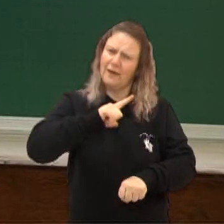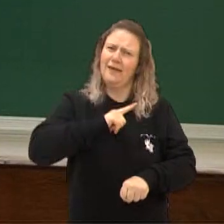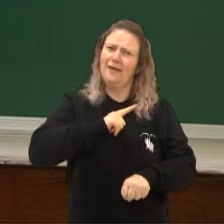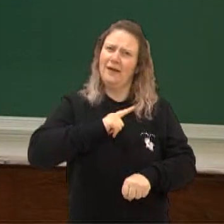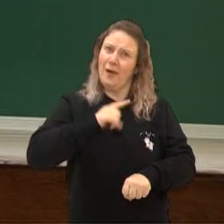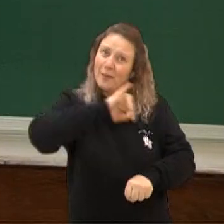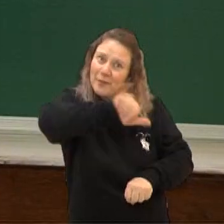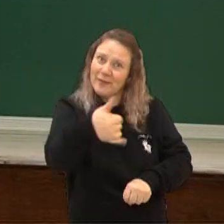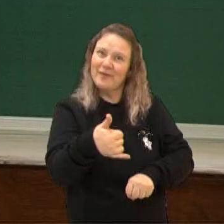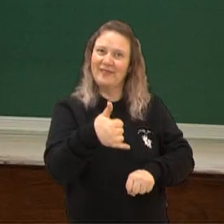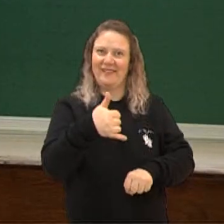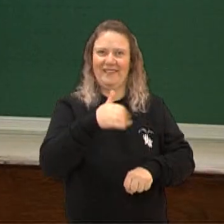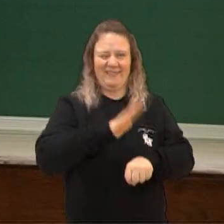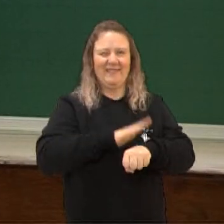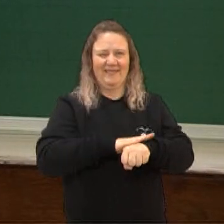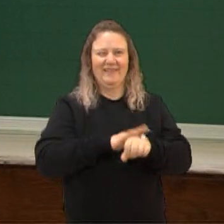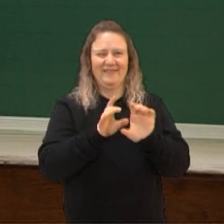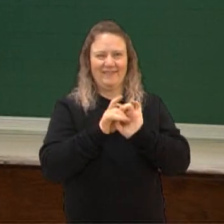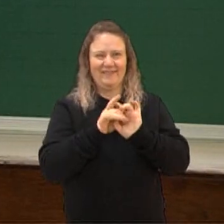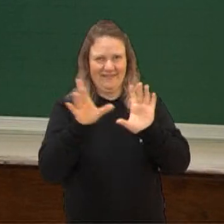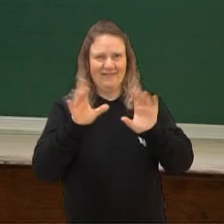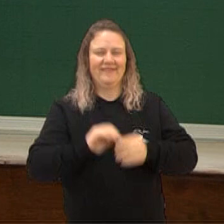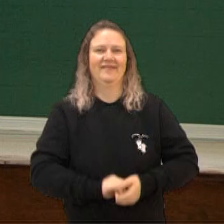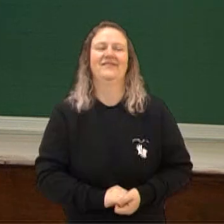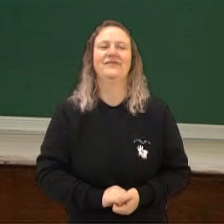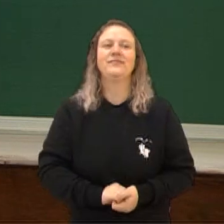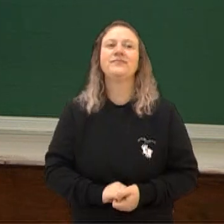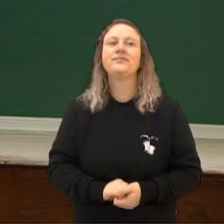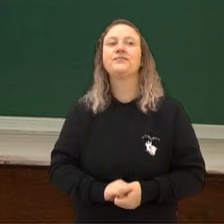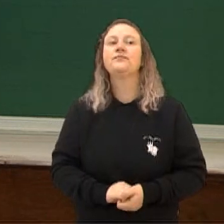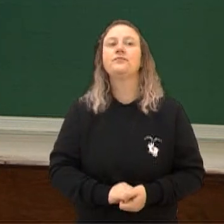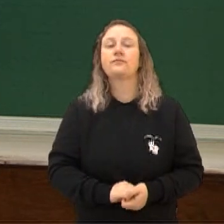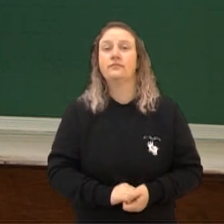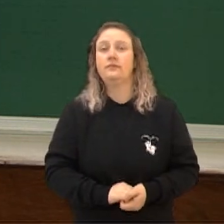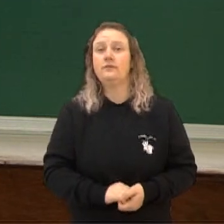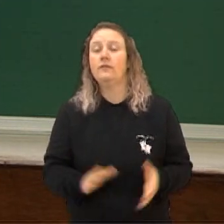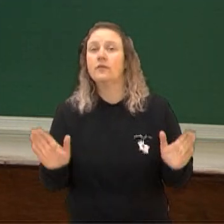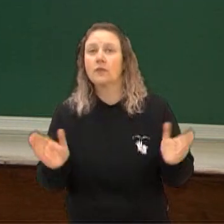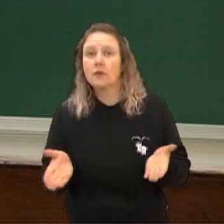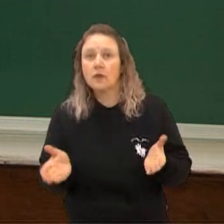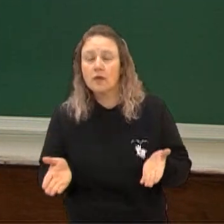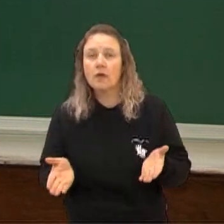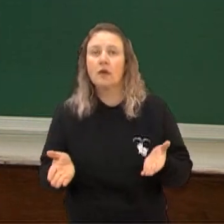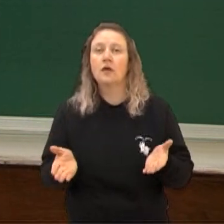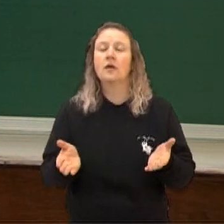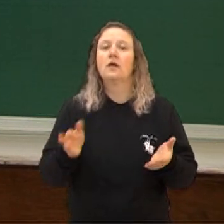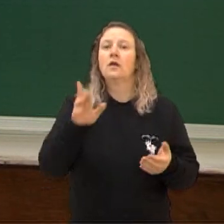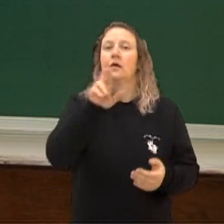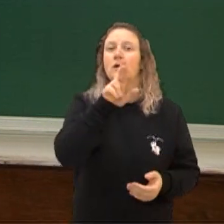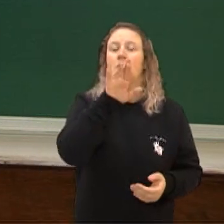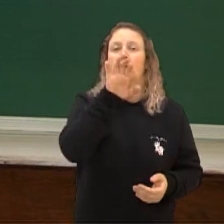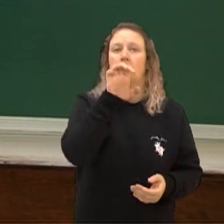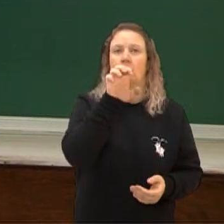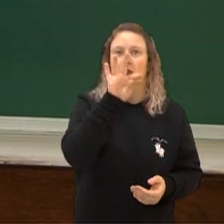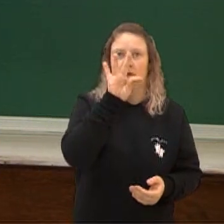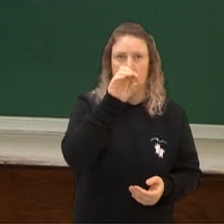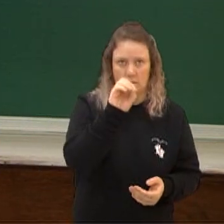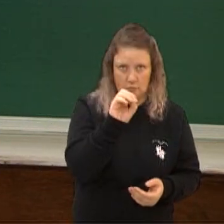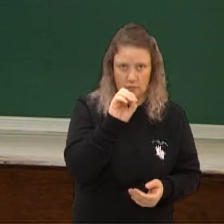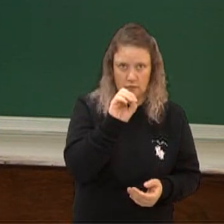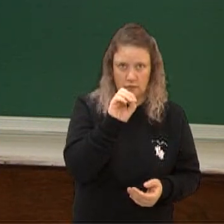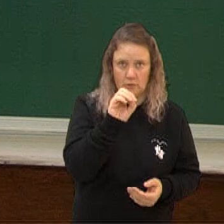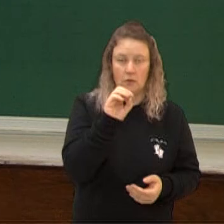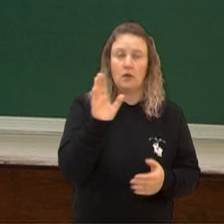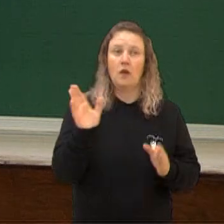Enem? Vamos lá. Muito bem. Falamos do reto, né? O prisma